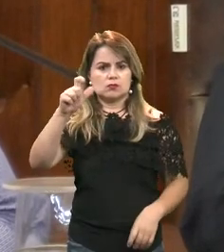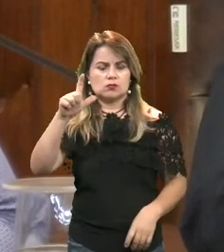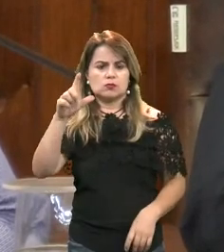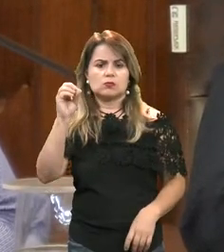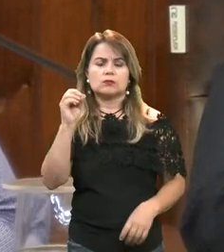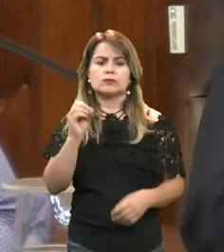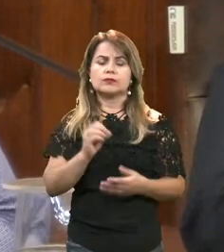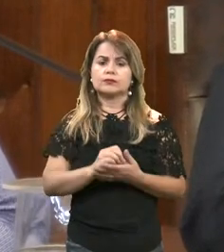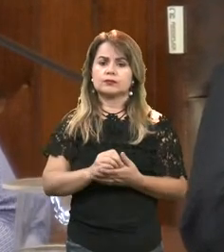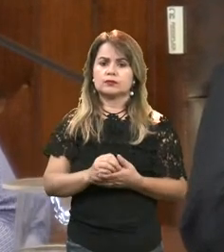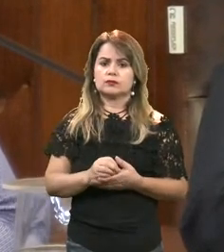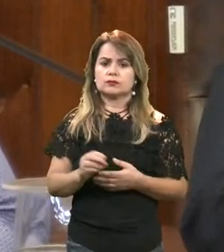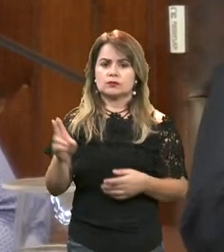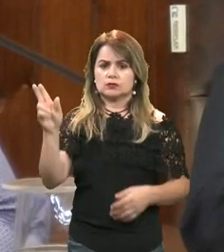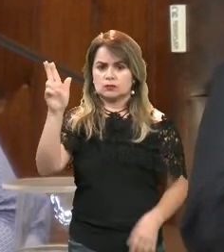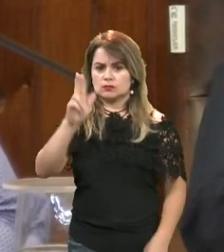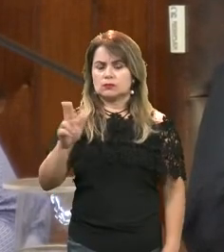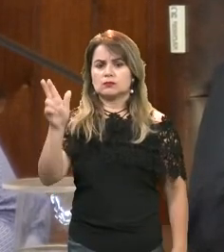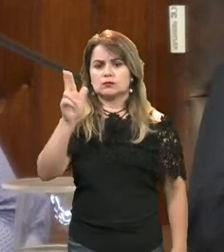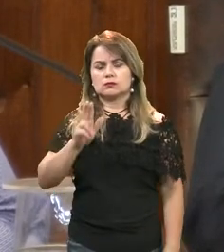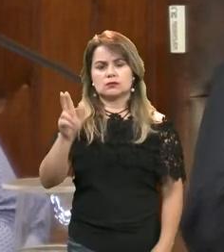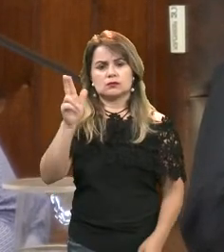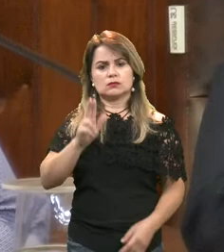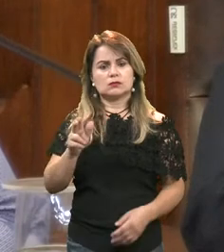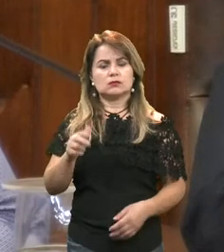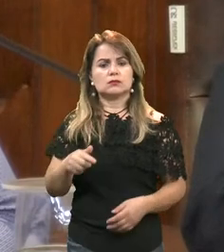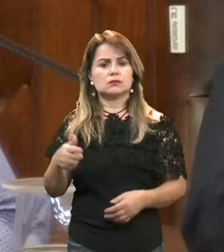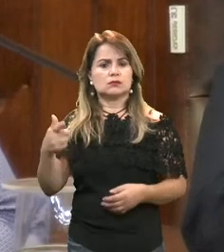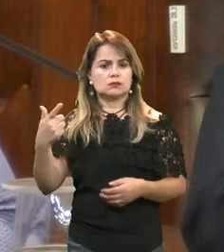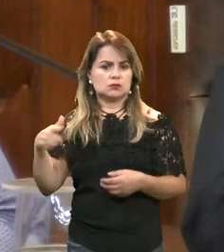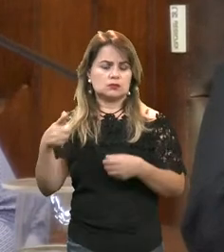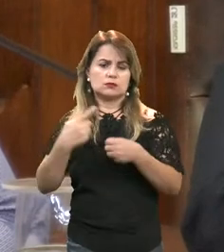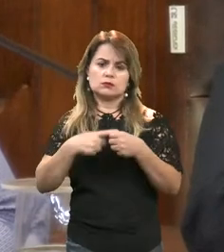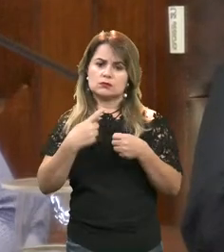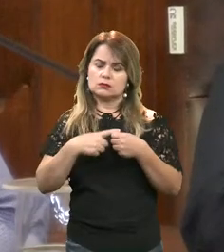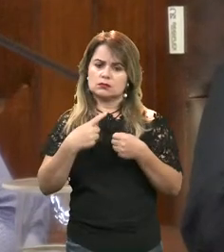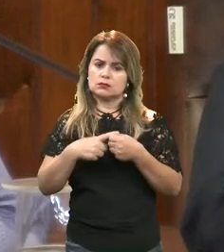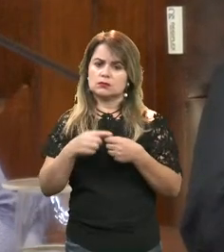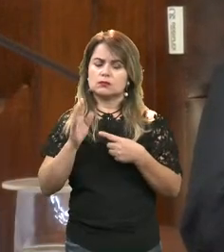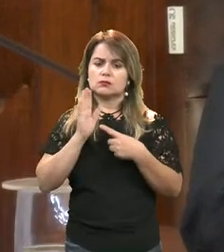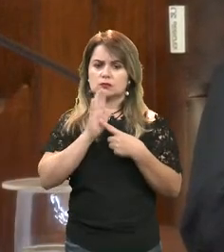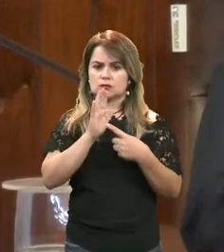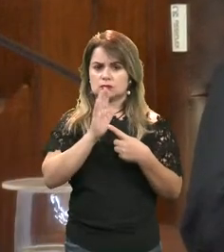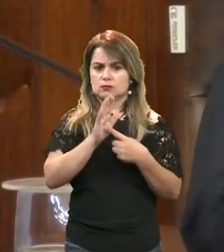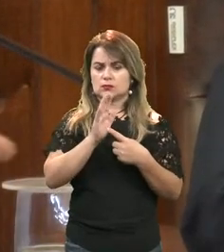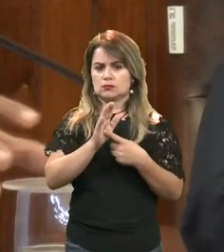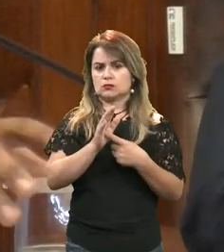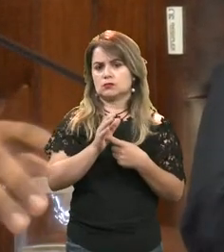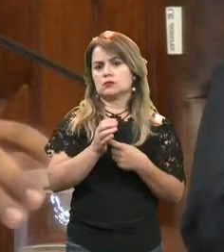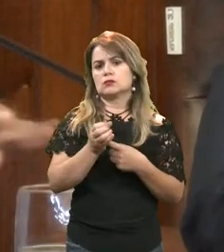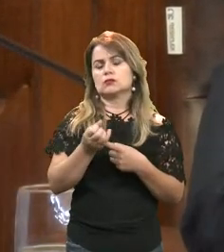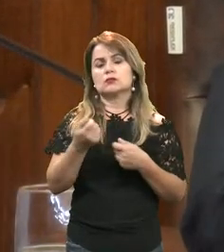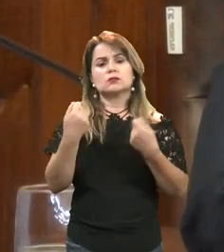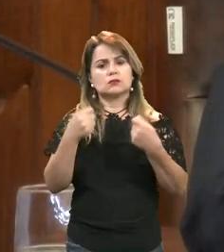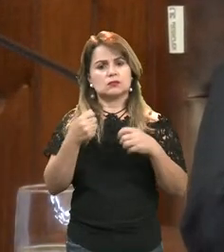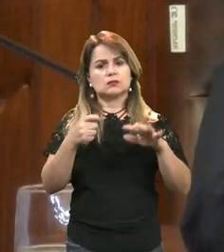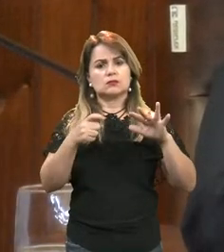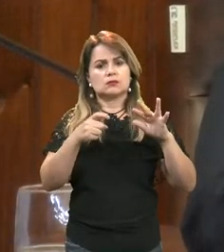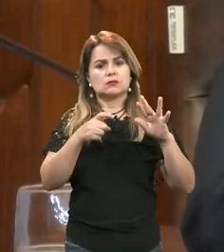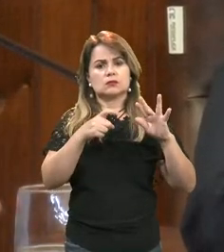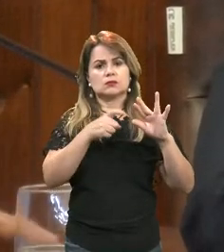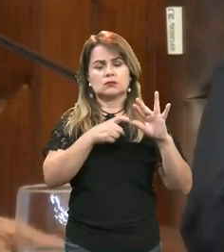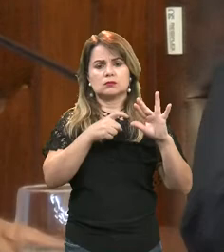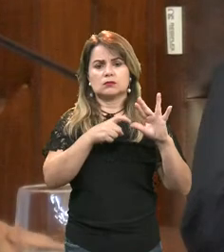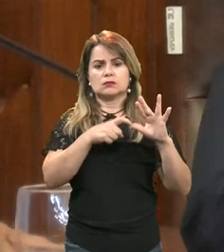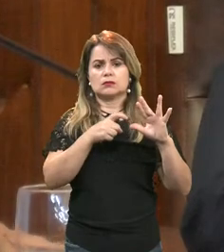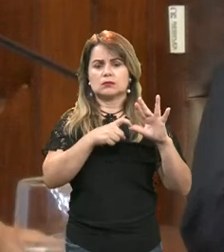Gerais, que tratou sobre a cannabis medicinal terapêutica canábica na dor crônica, nas doenças